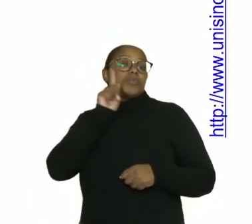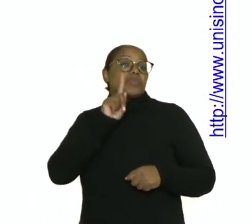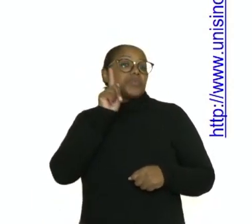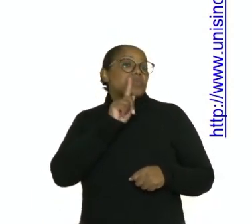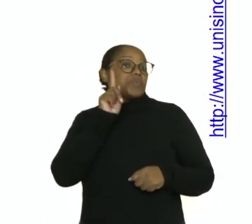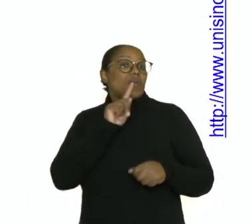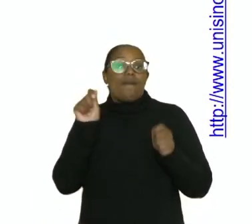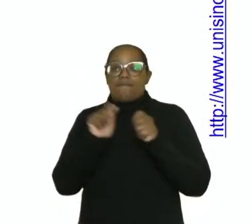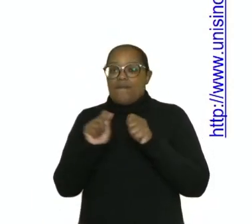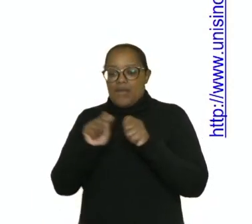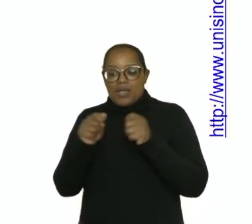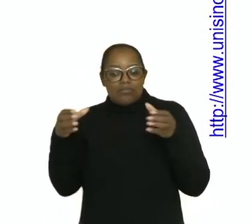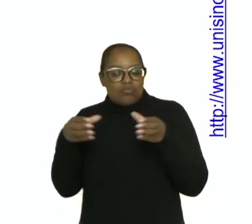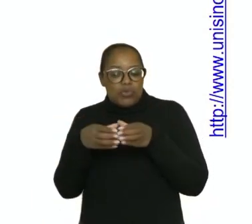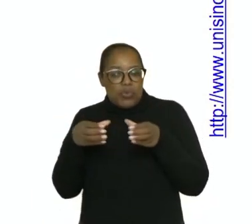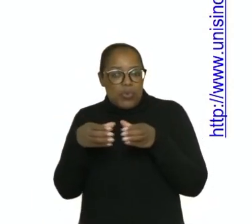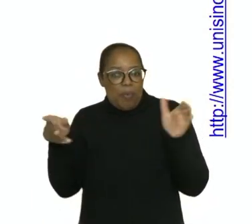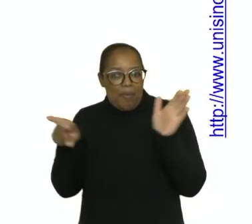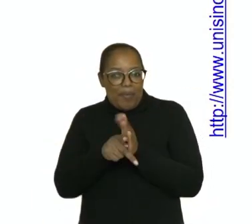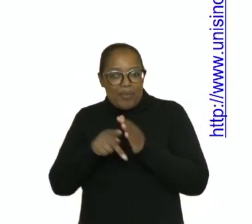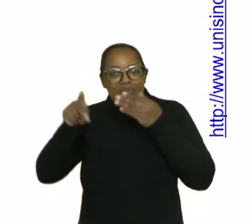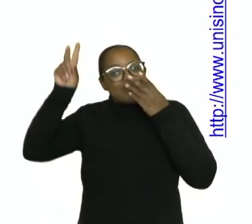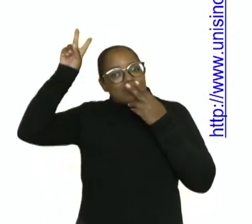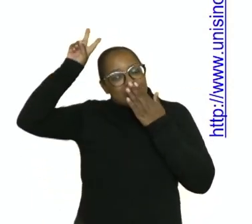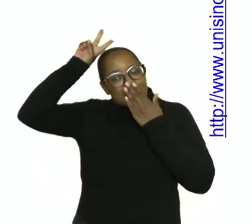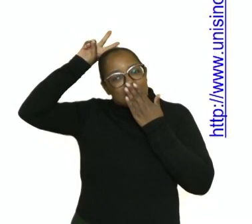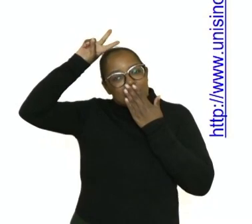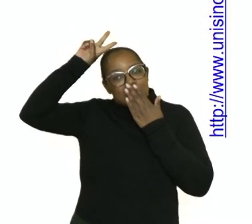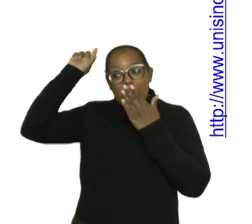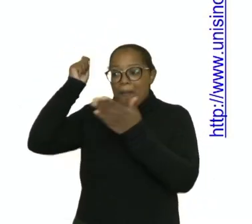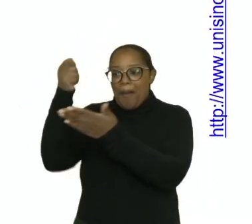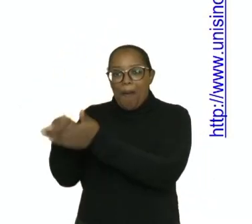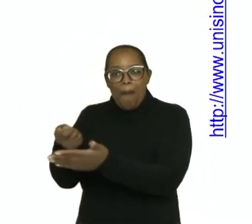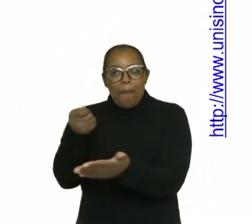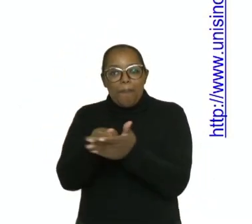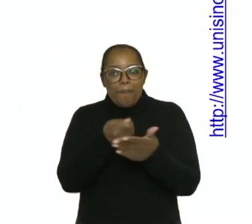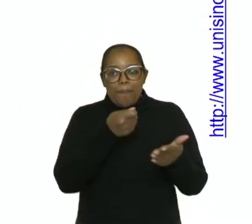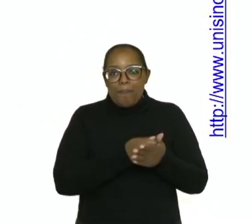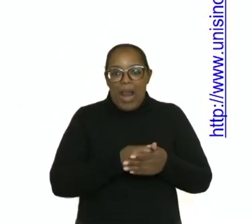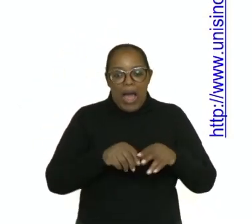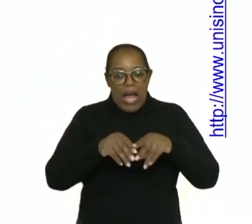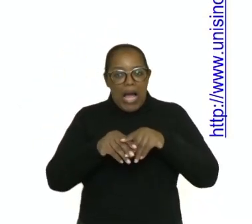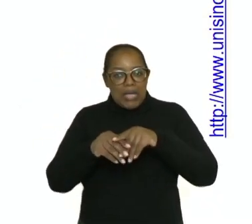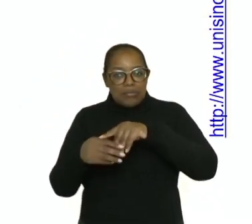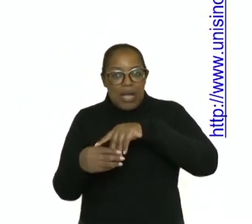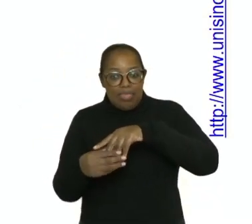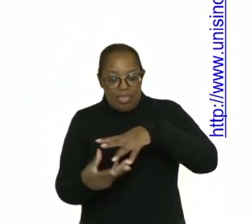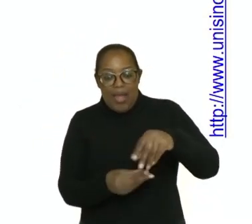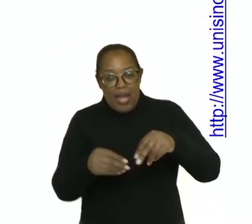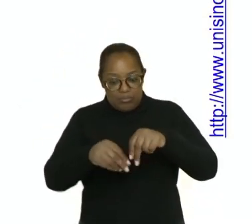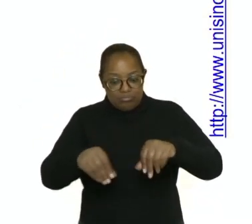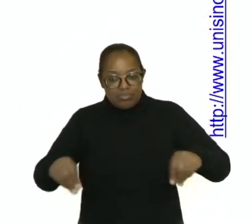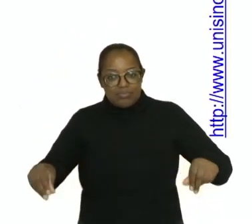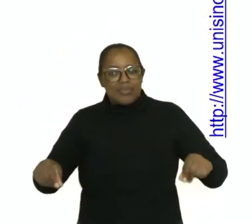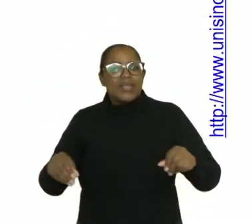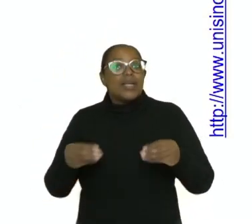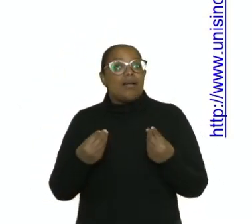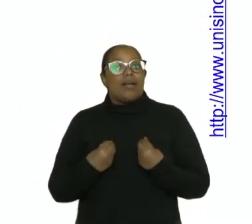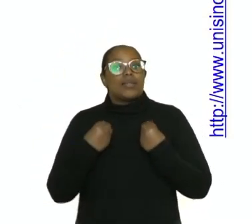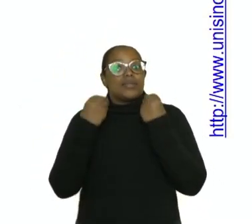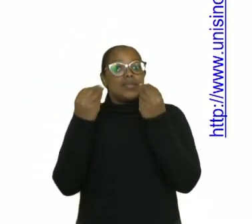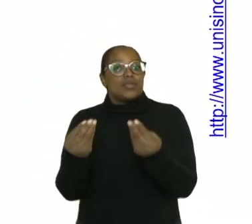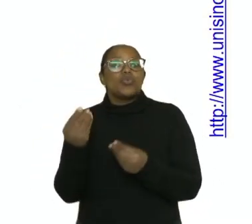uma tribo indígena a proposta de comprar grande parte das suas terras, oferecendo em contrapartida uma concessão de uma